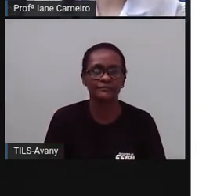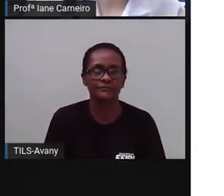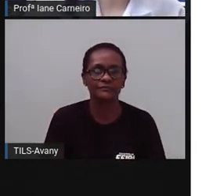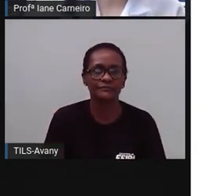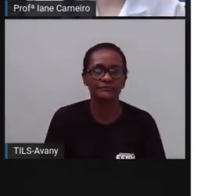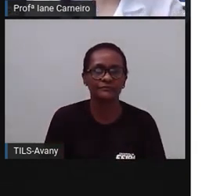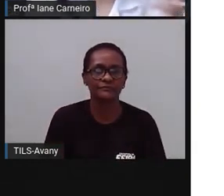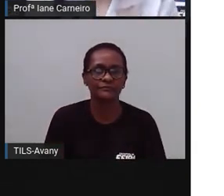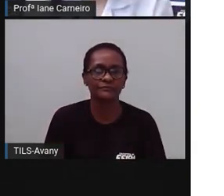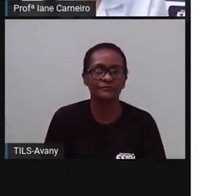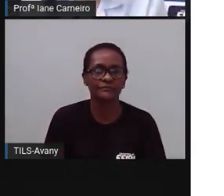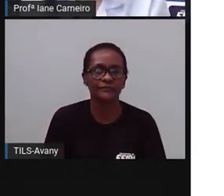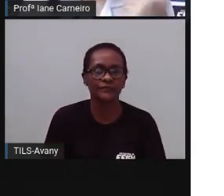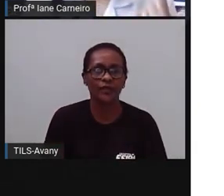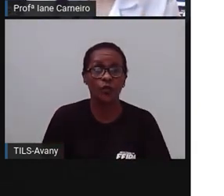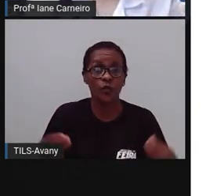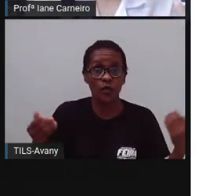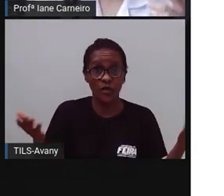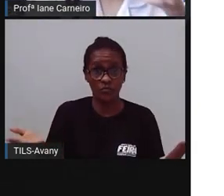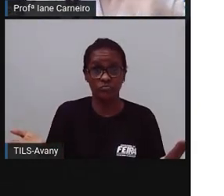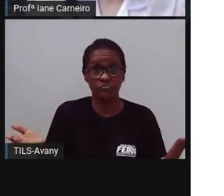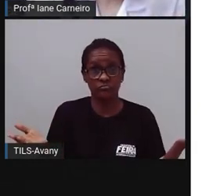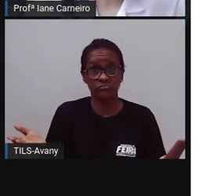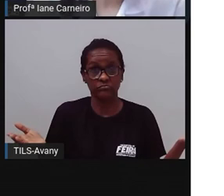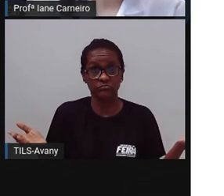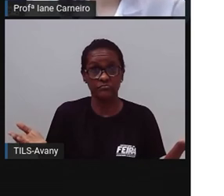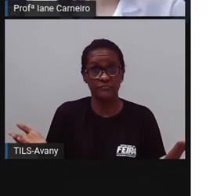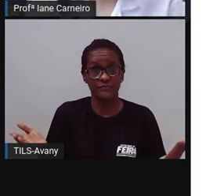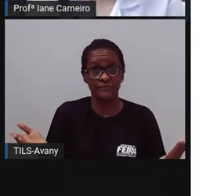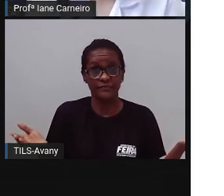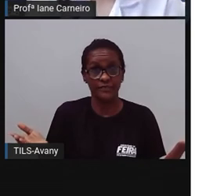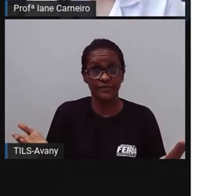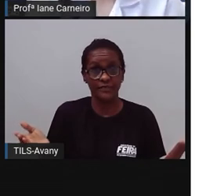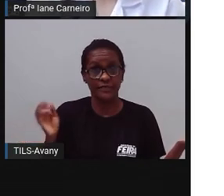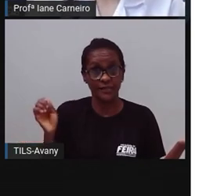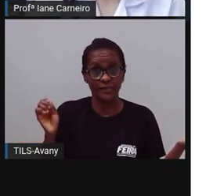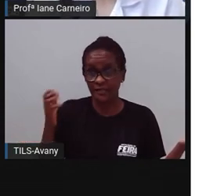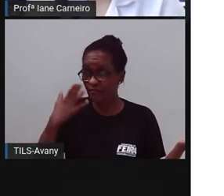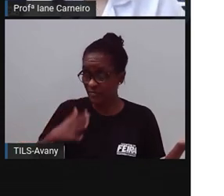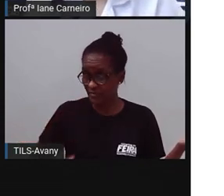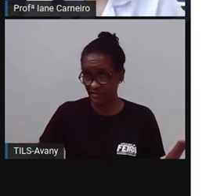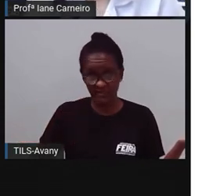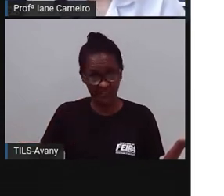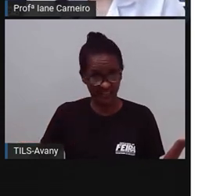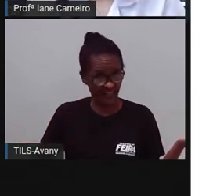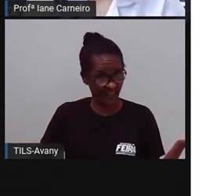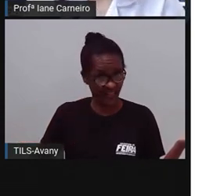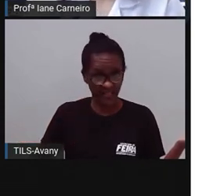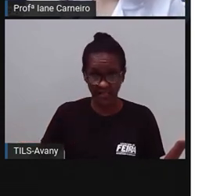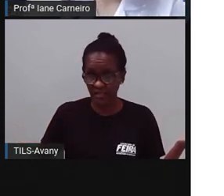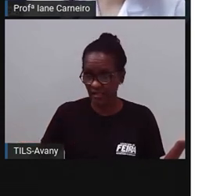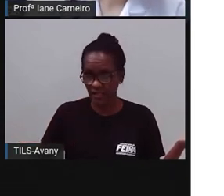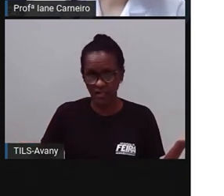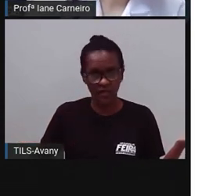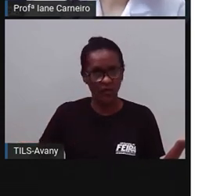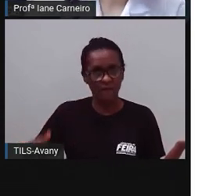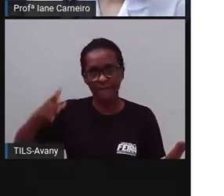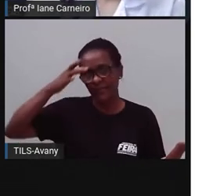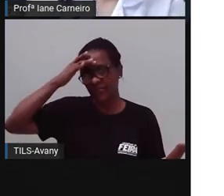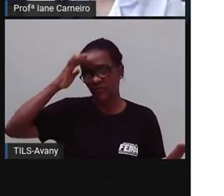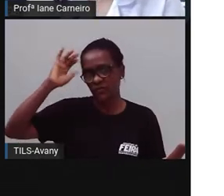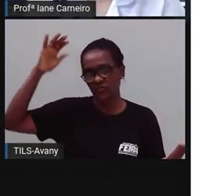costuma ser destinada a adultos ou crianças que costuma receber esse convite é adulto ou criança é